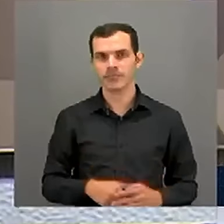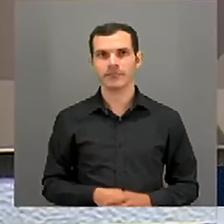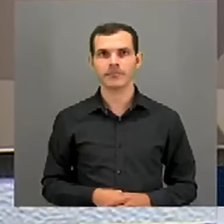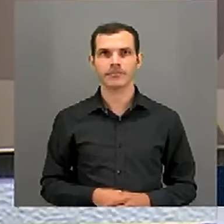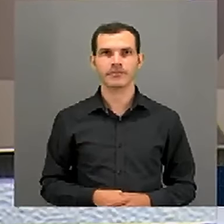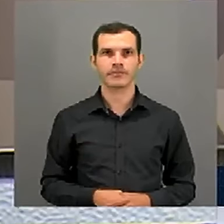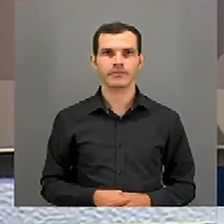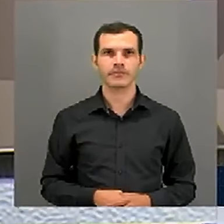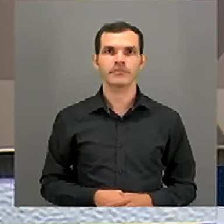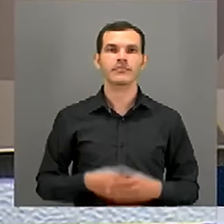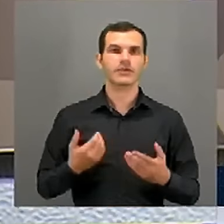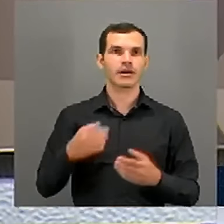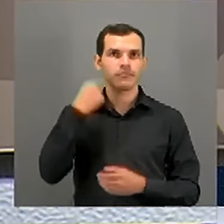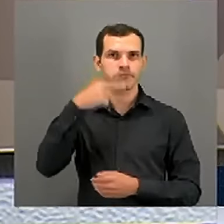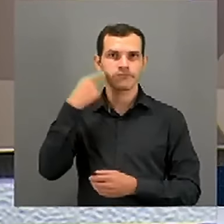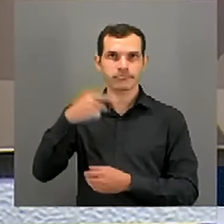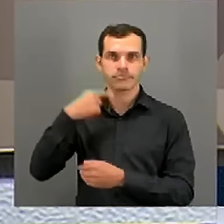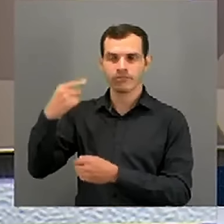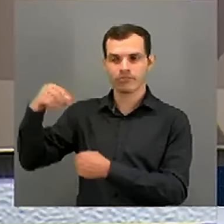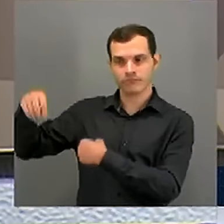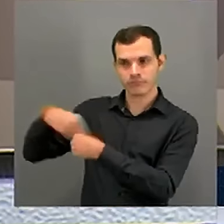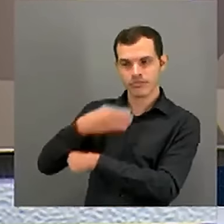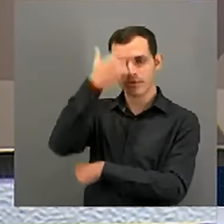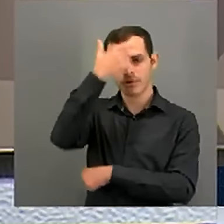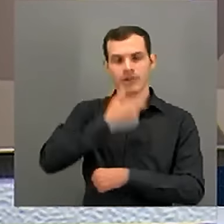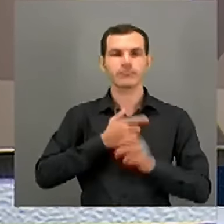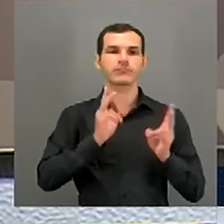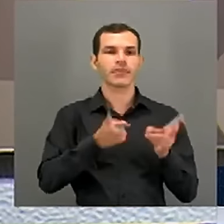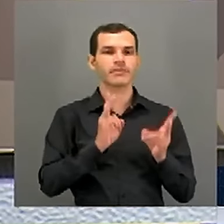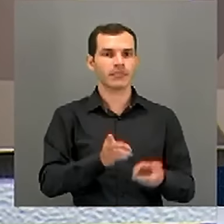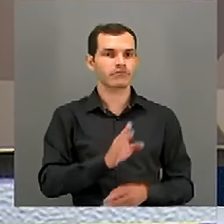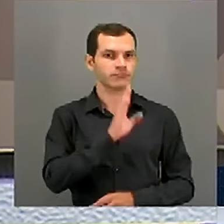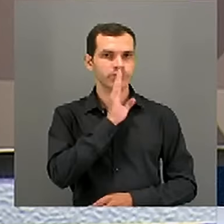Por orientação do meu advogado, permanecerei em silêncio.